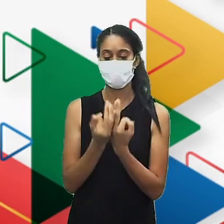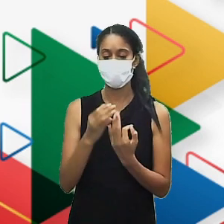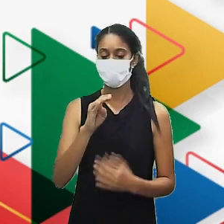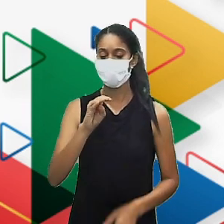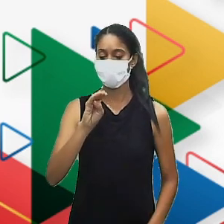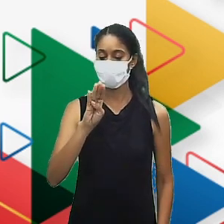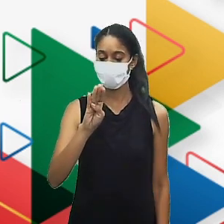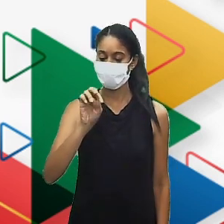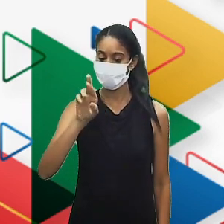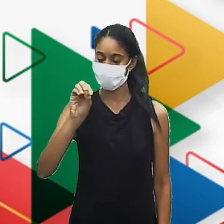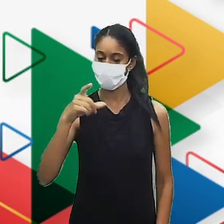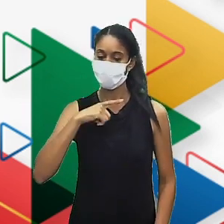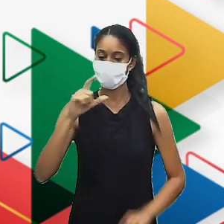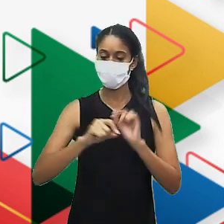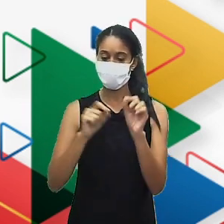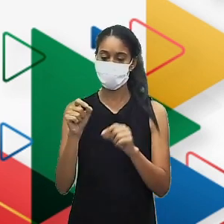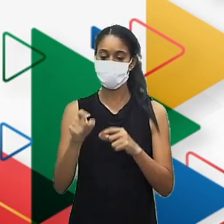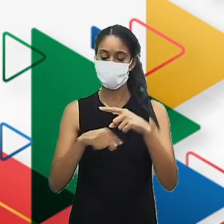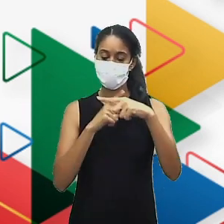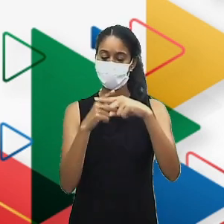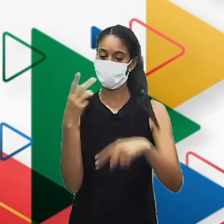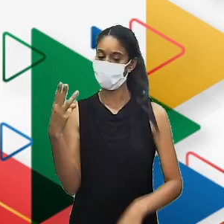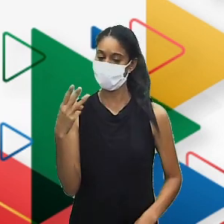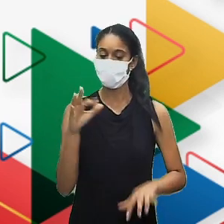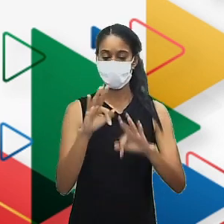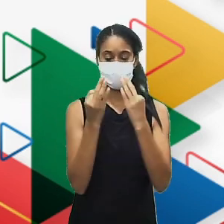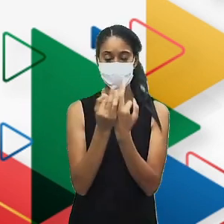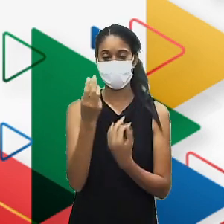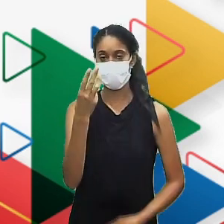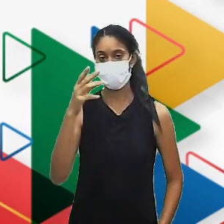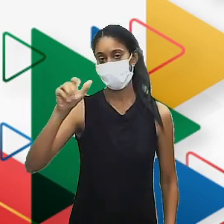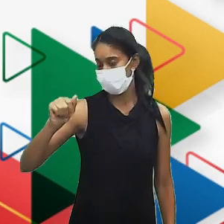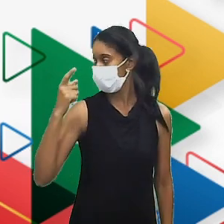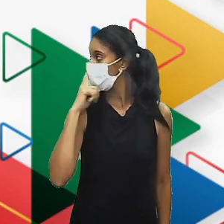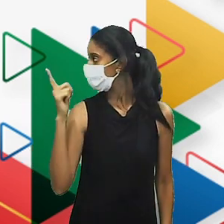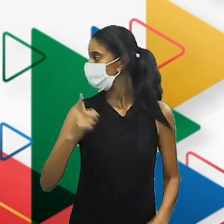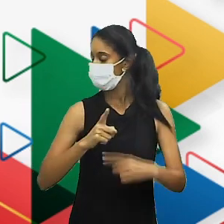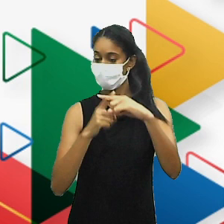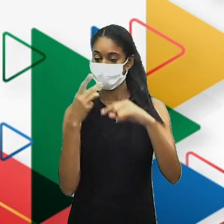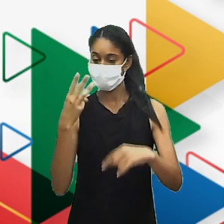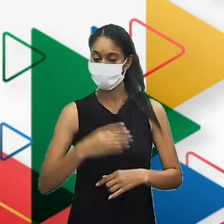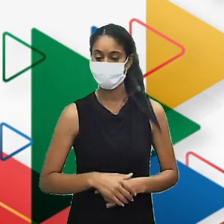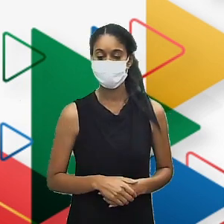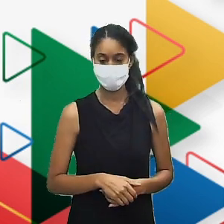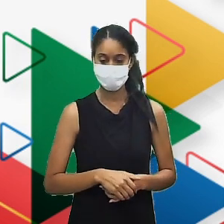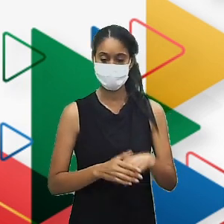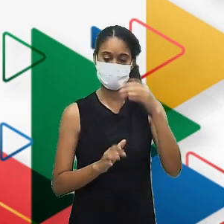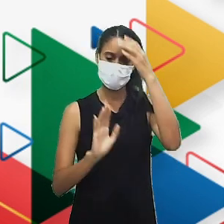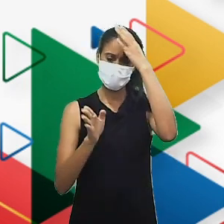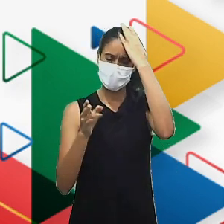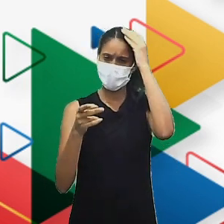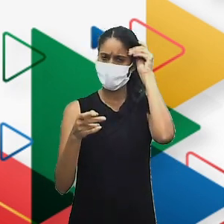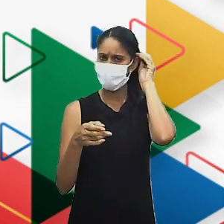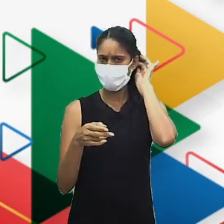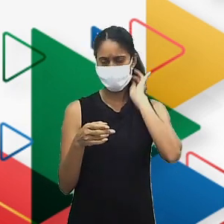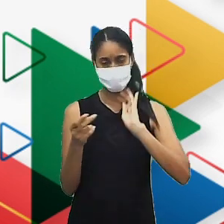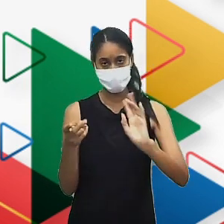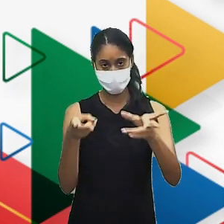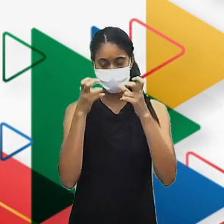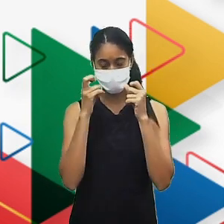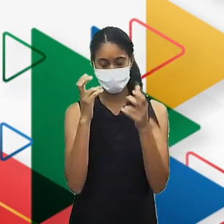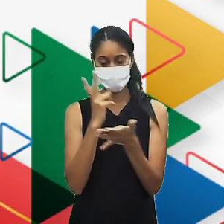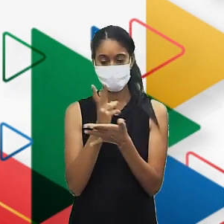tá certo? Normalmente, porque são da família 3A, olha só, carga mais 3. Tu já percebeu que toda vez que eu